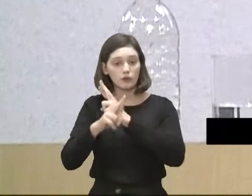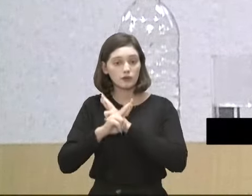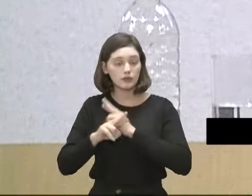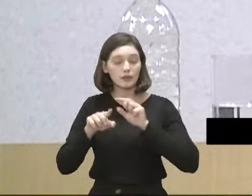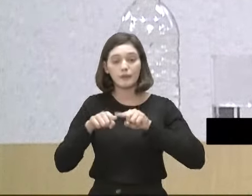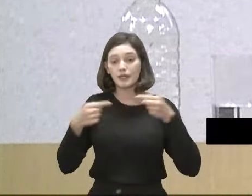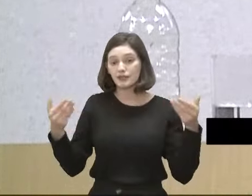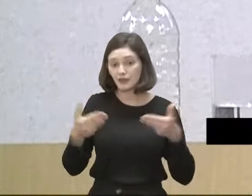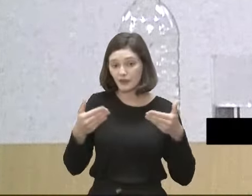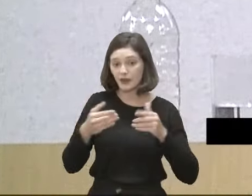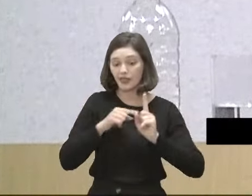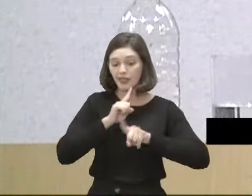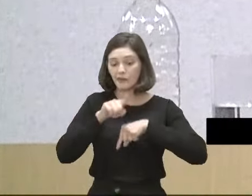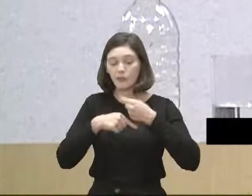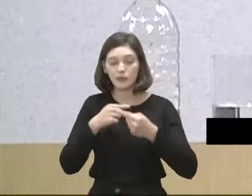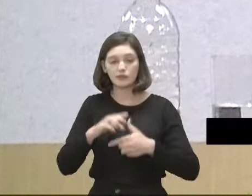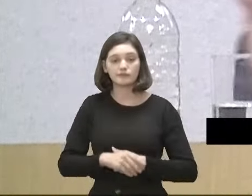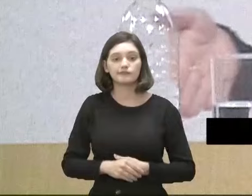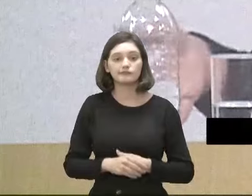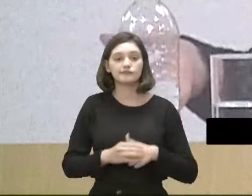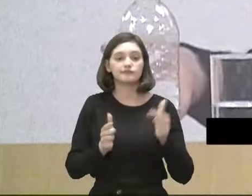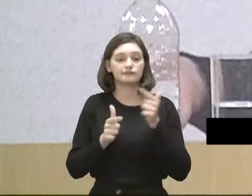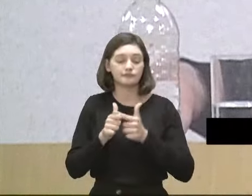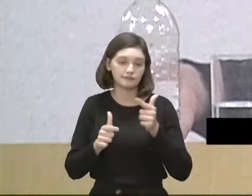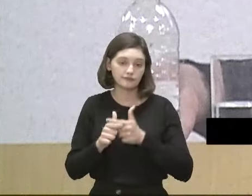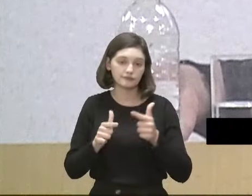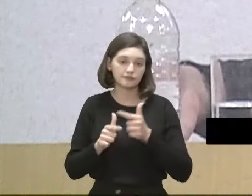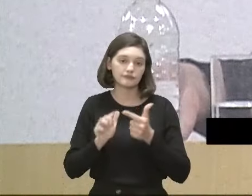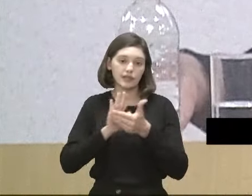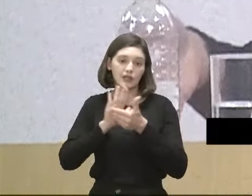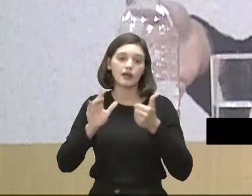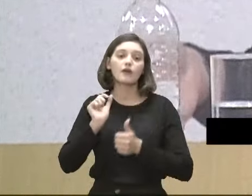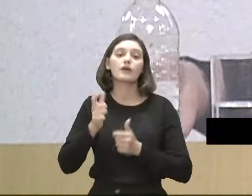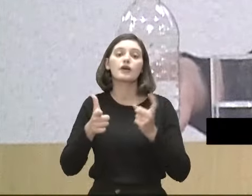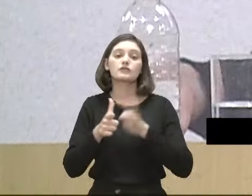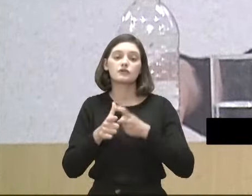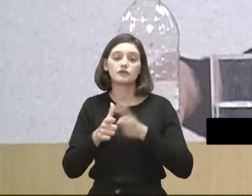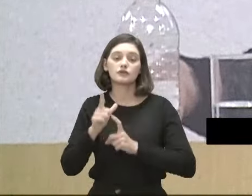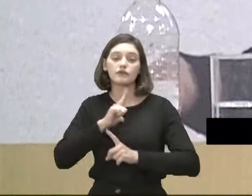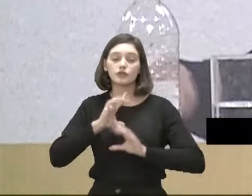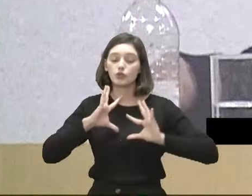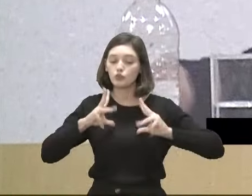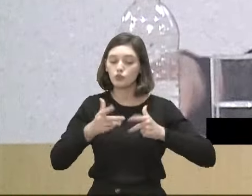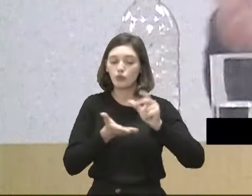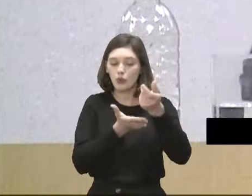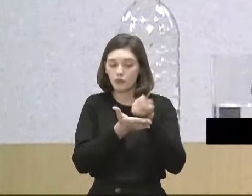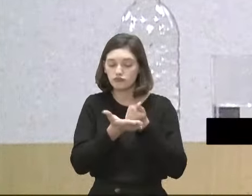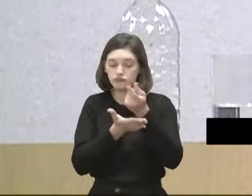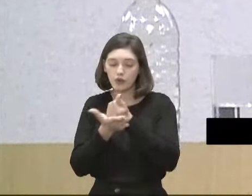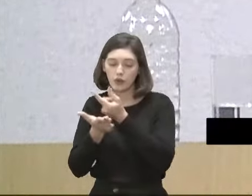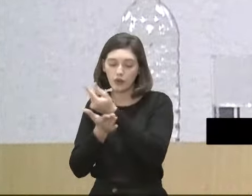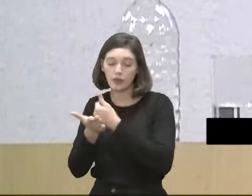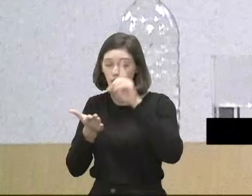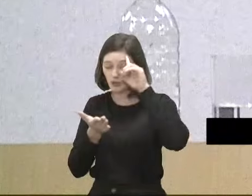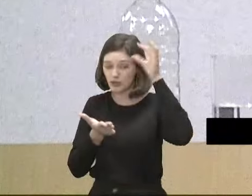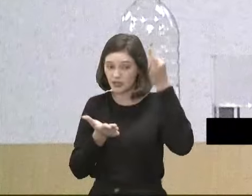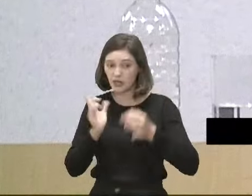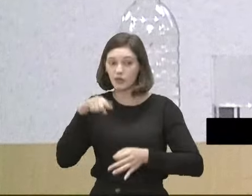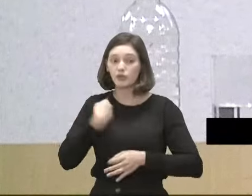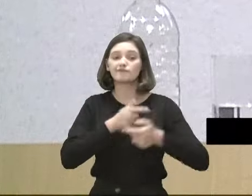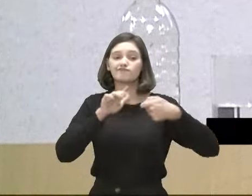Aí agora, depois disso, o problema da descapitalização é a dívida. Se tivesse tudo sendo recolhido em dia, nós estaríamos fazendo